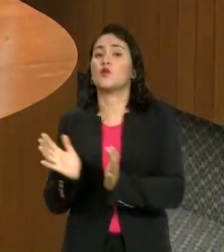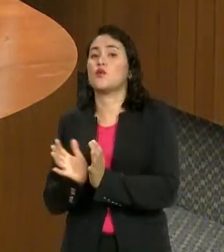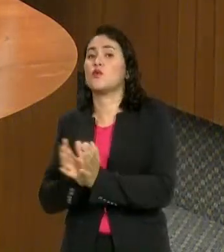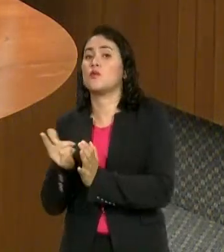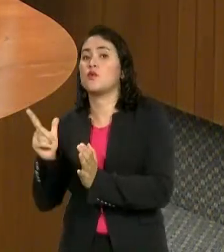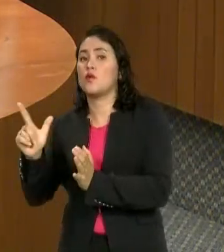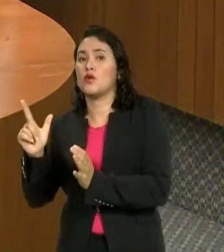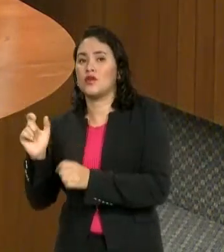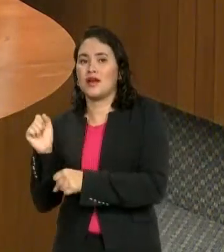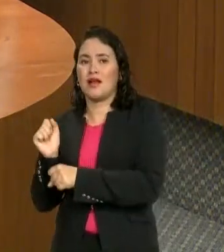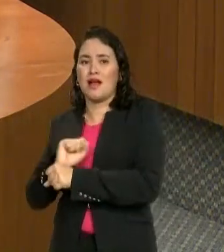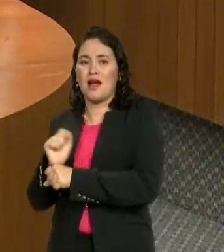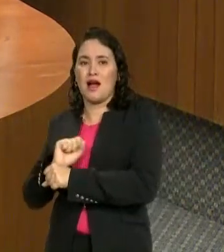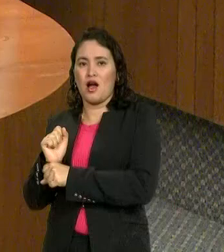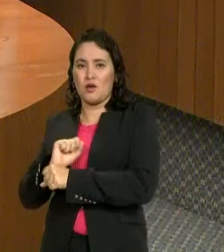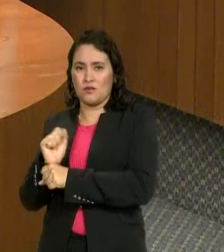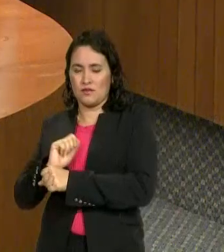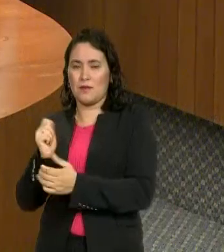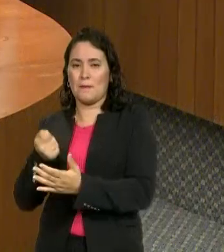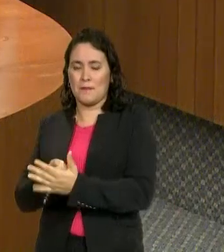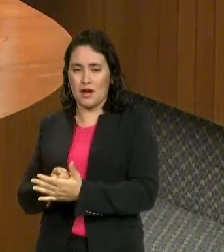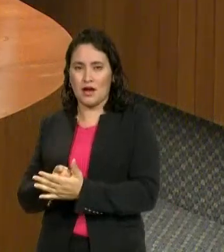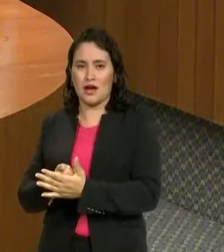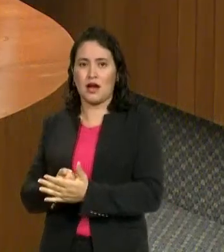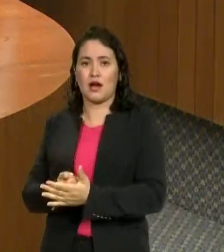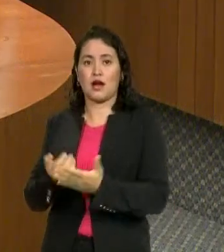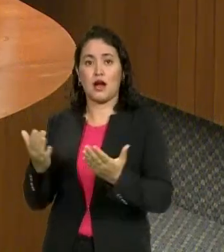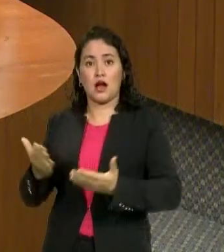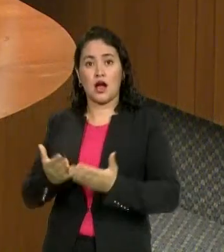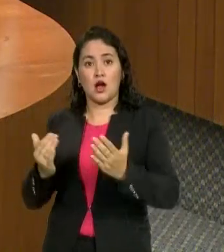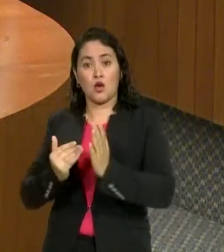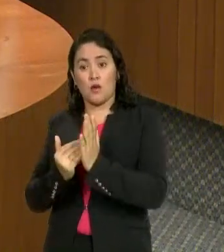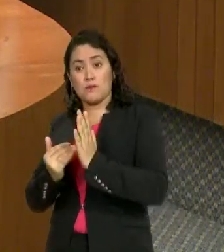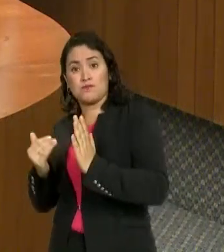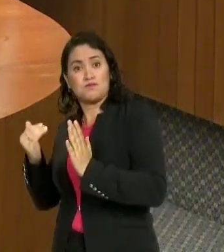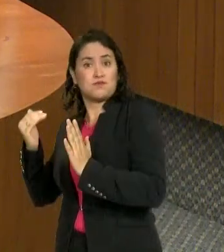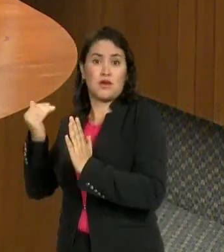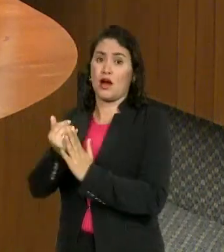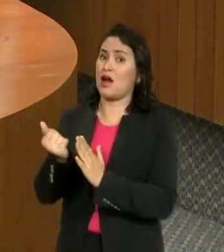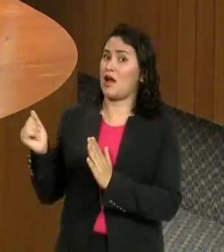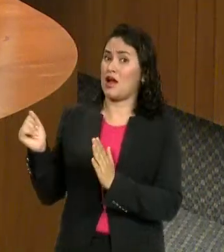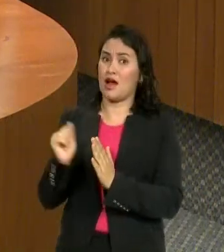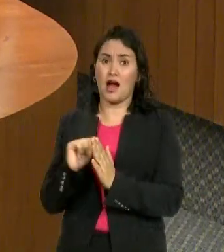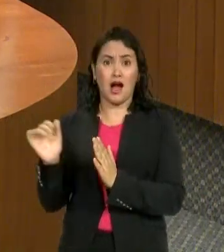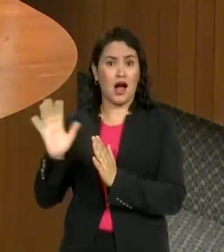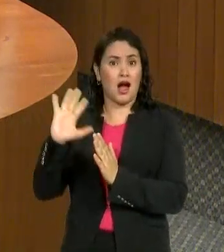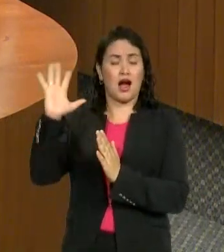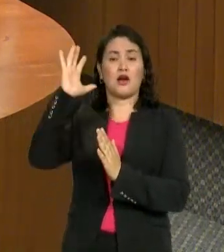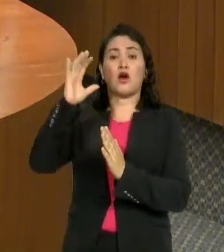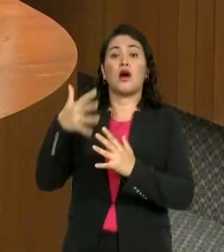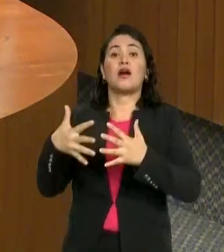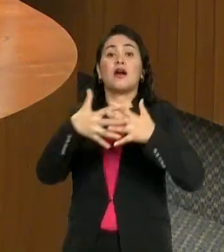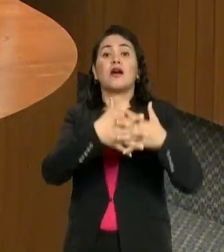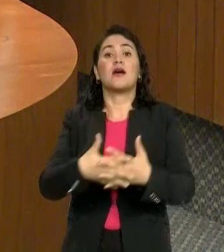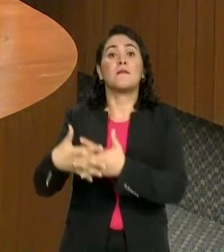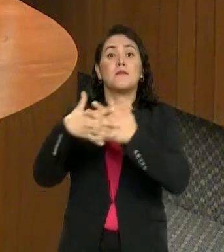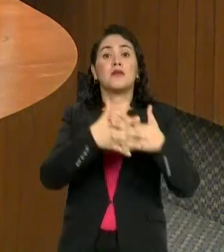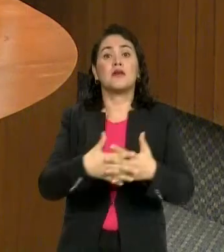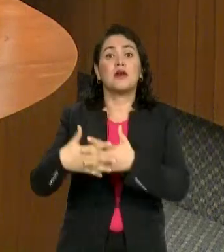o caminhão, quem faz um transporte, usa um bitrem, vai de 575